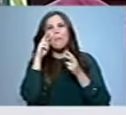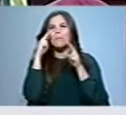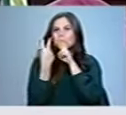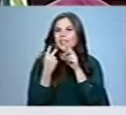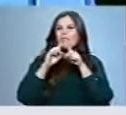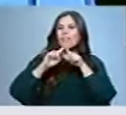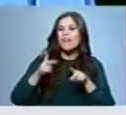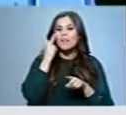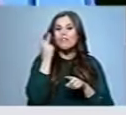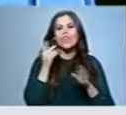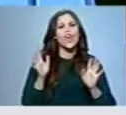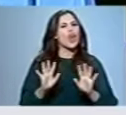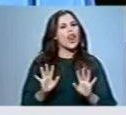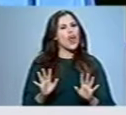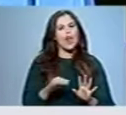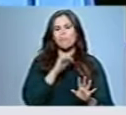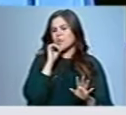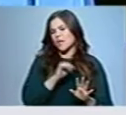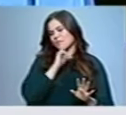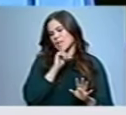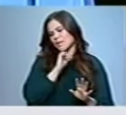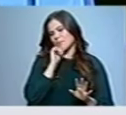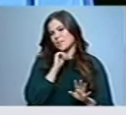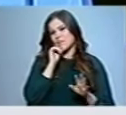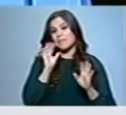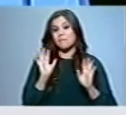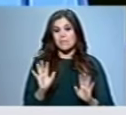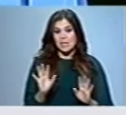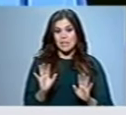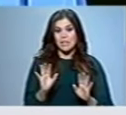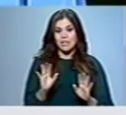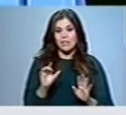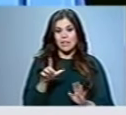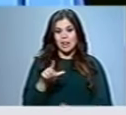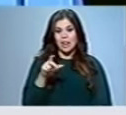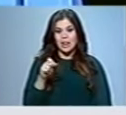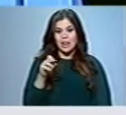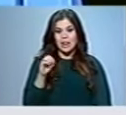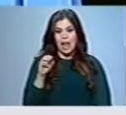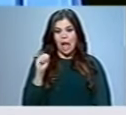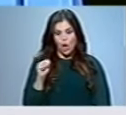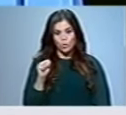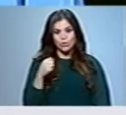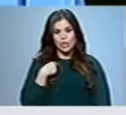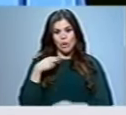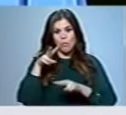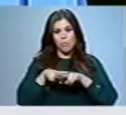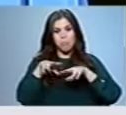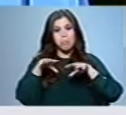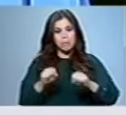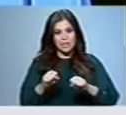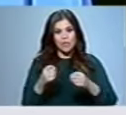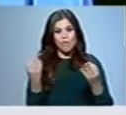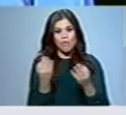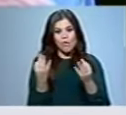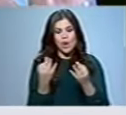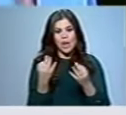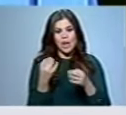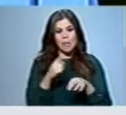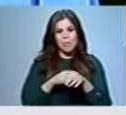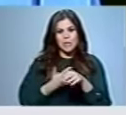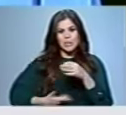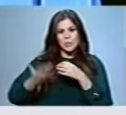para esse nível não. Tive experiências ainda não, menos não é? Boas. No Laos, olha, no Laos fui preso. Não sei se na altura